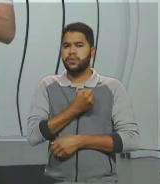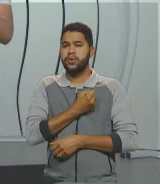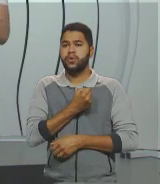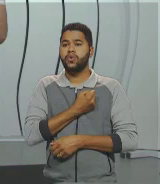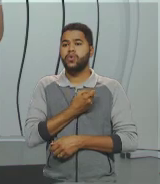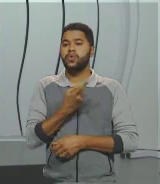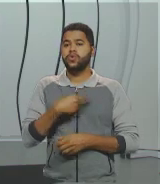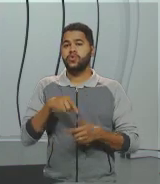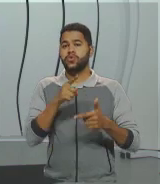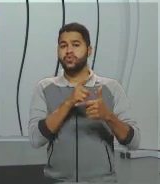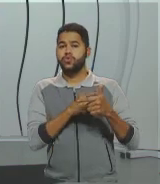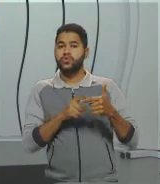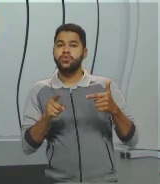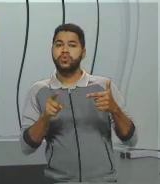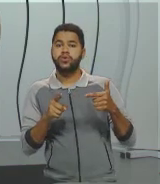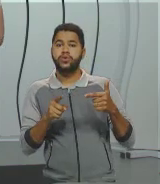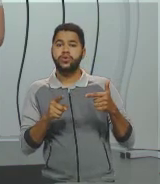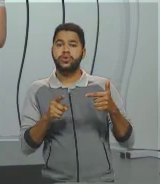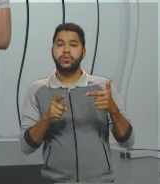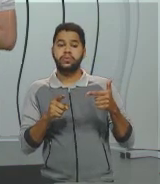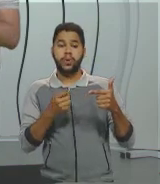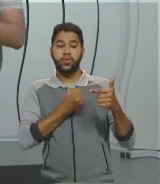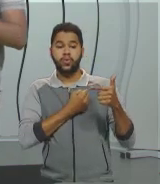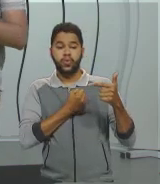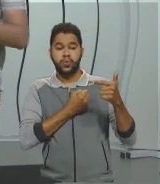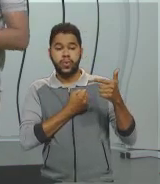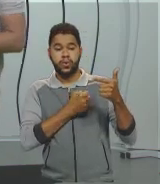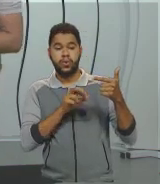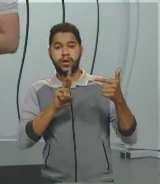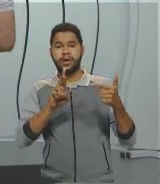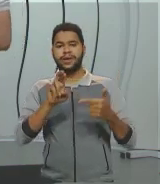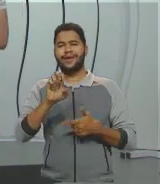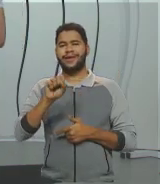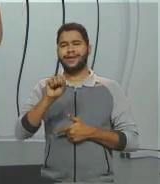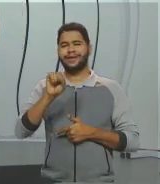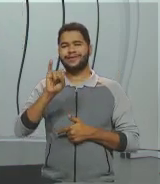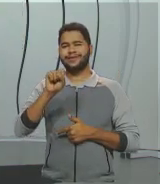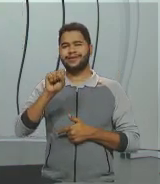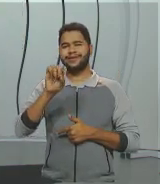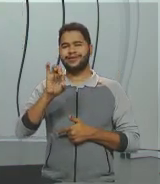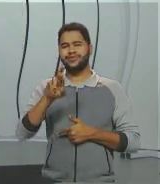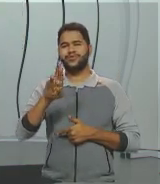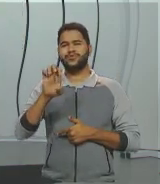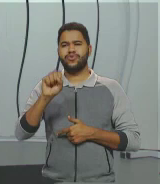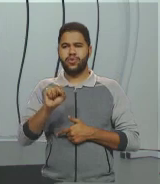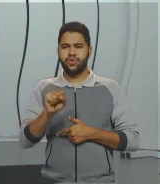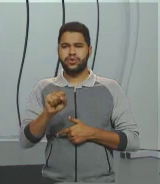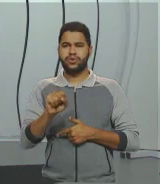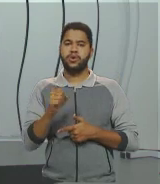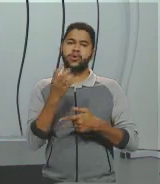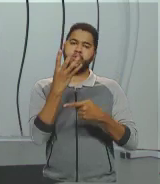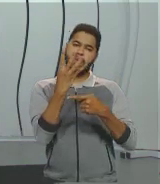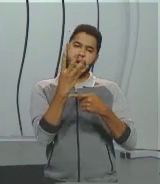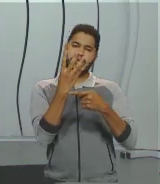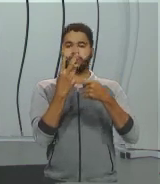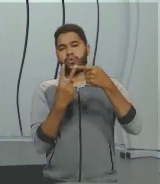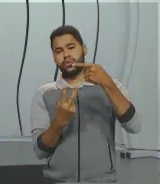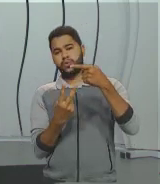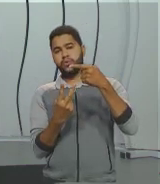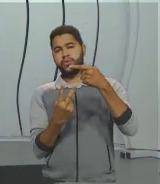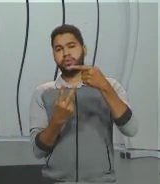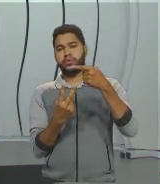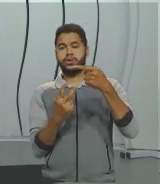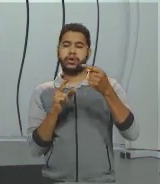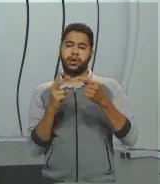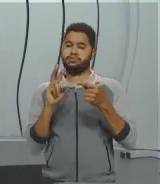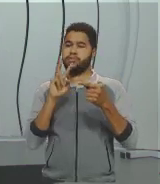gente dividir o valor da resistência pelo número de resistores, macete. Então, a resistência equivalente vai ser 4 sobre 2, que vai dar 2